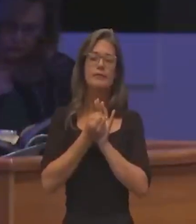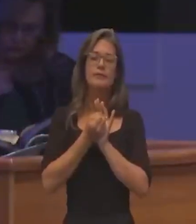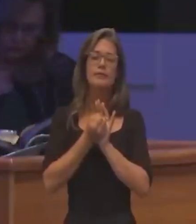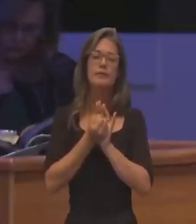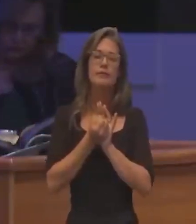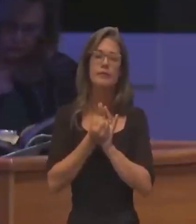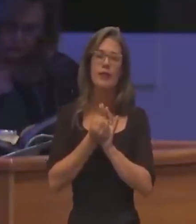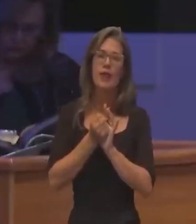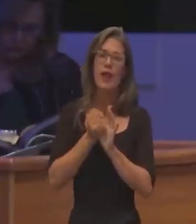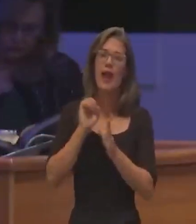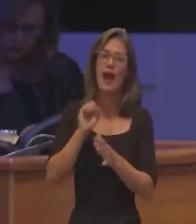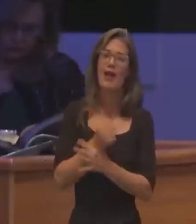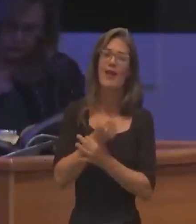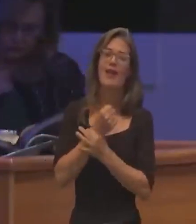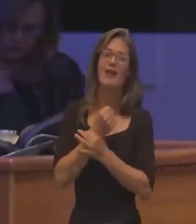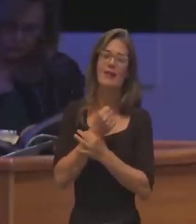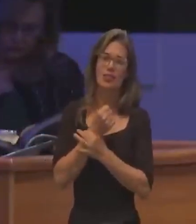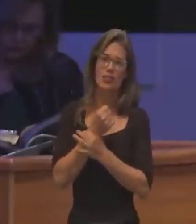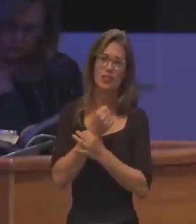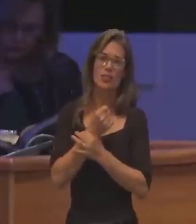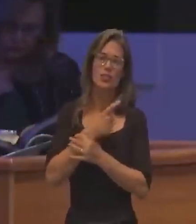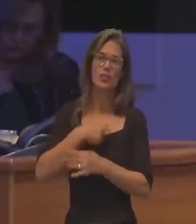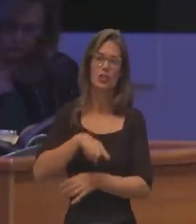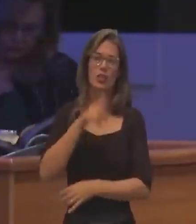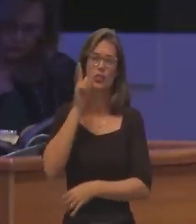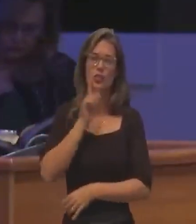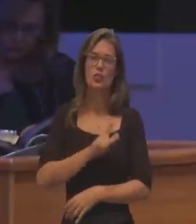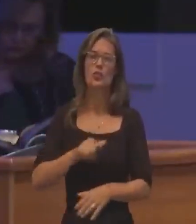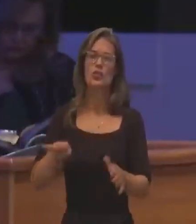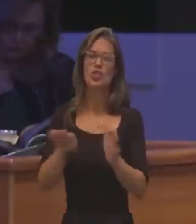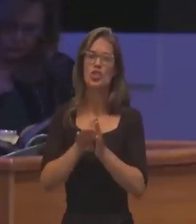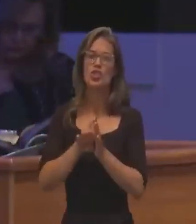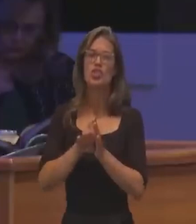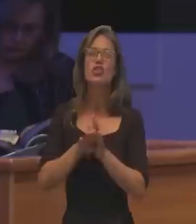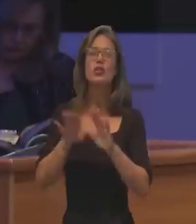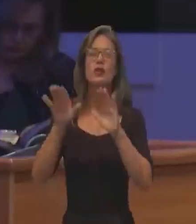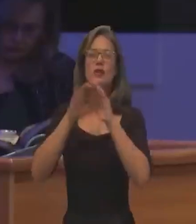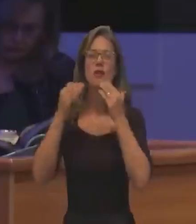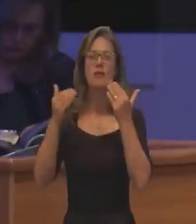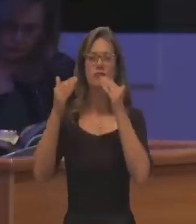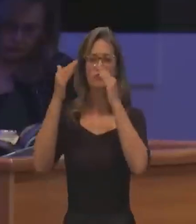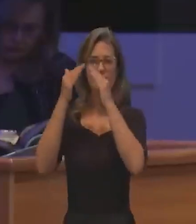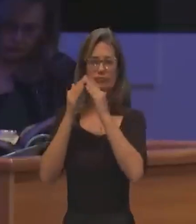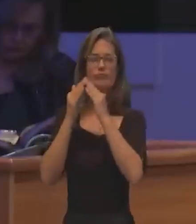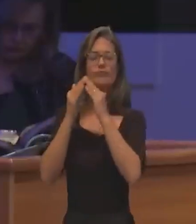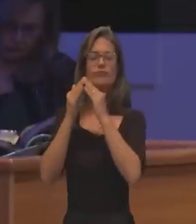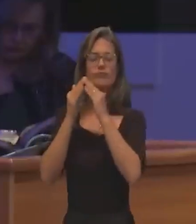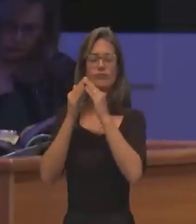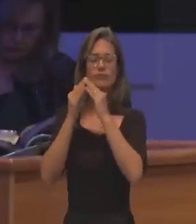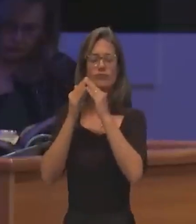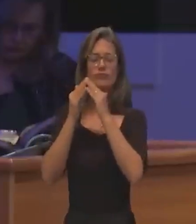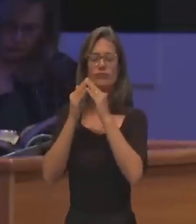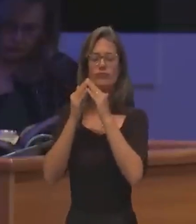que é a garantia que nós chegaremos nas moradas de Deus e de Cristo.